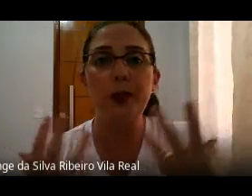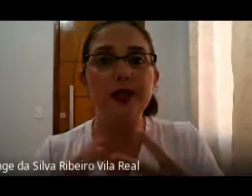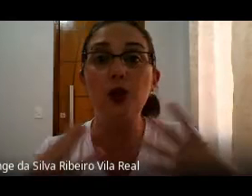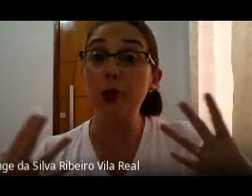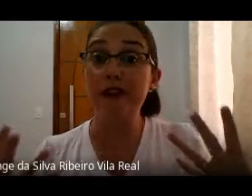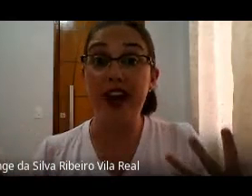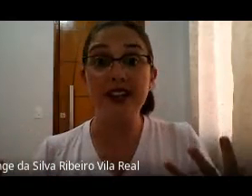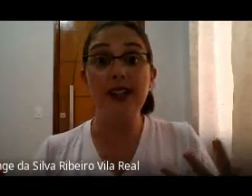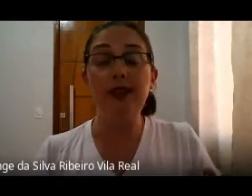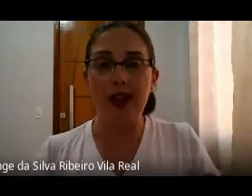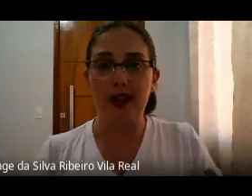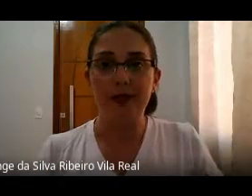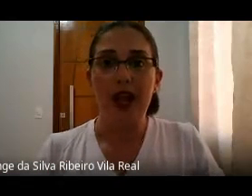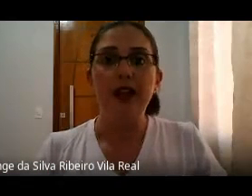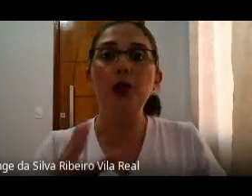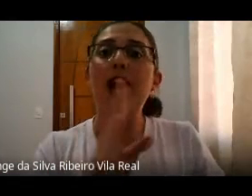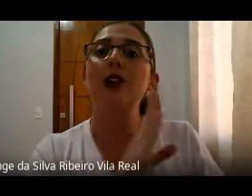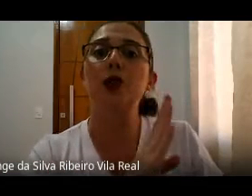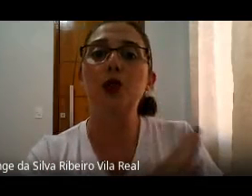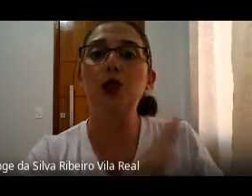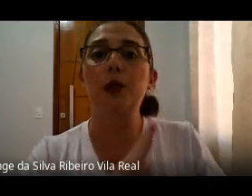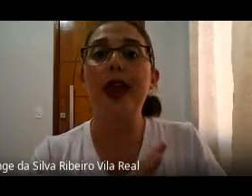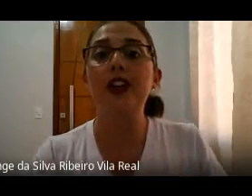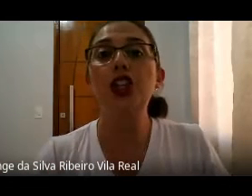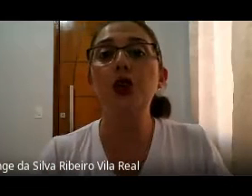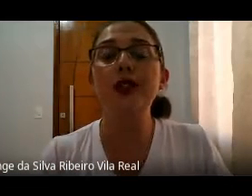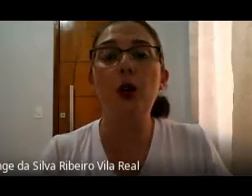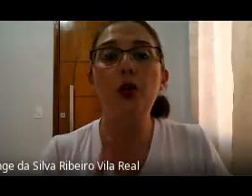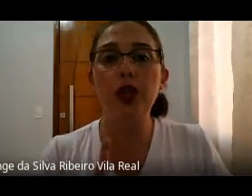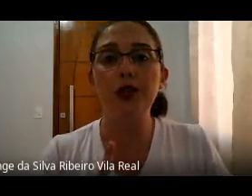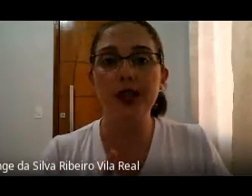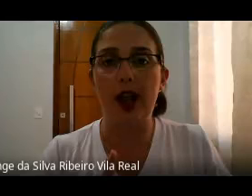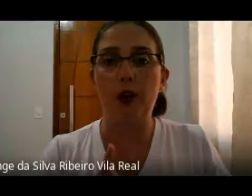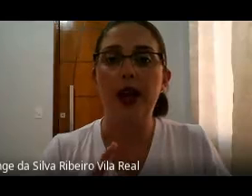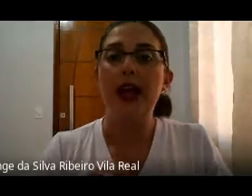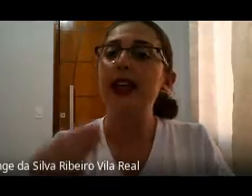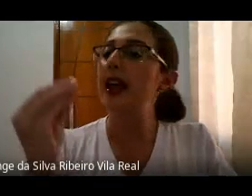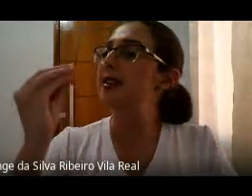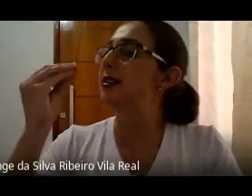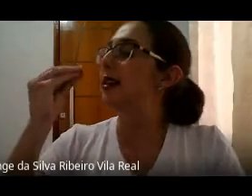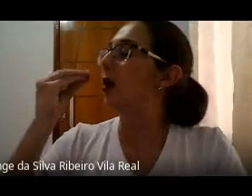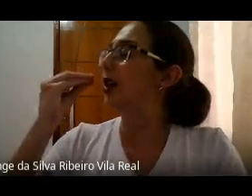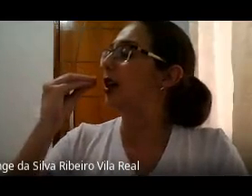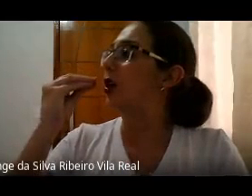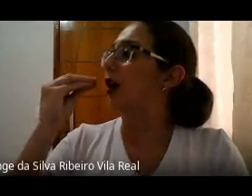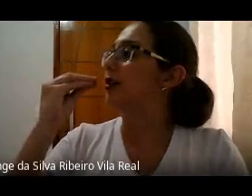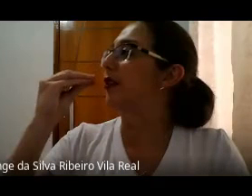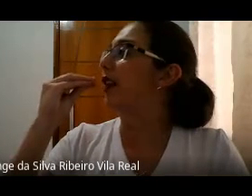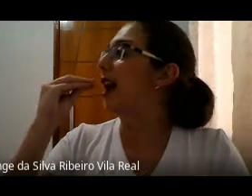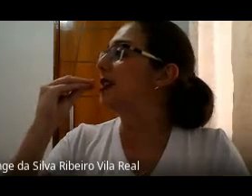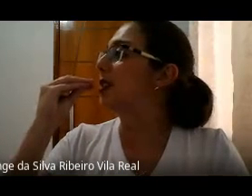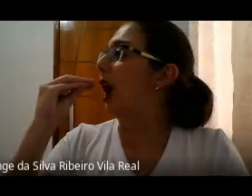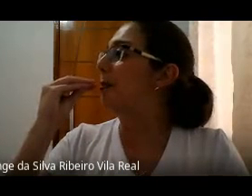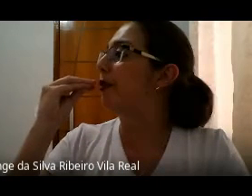de uma expressão, de uma frase inteira. Então, no caso do tudo bem, a gente usa um único sinal, que é esse sinal aqui, ó.